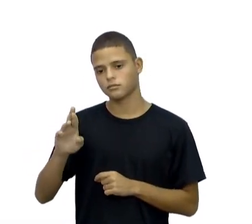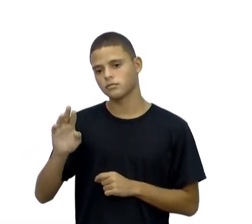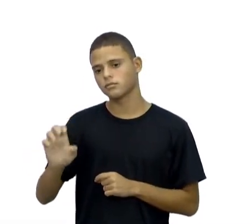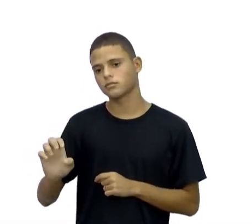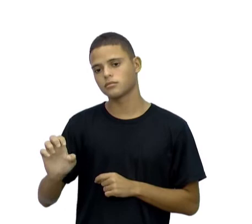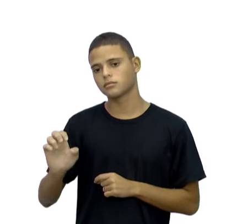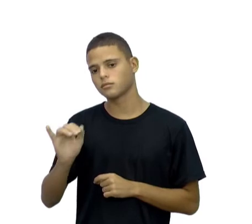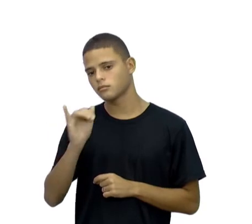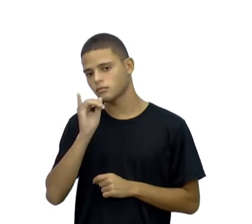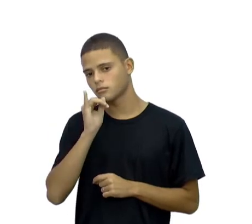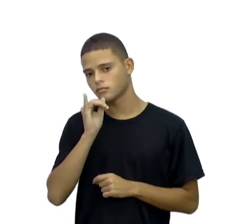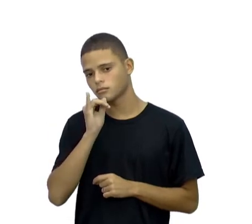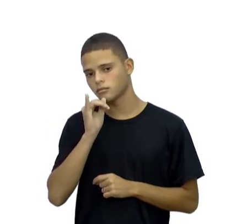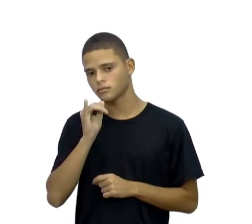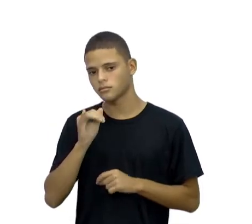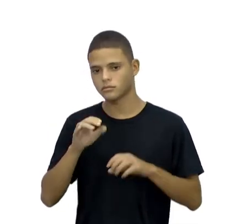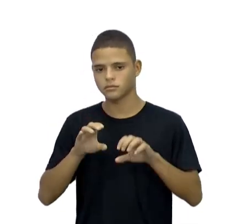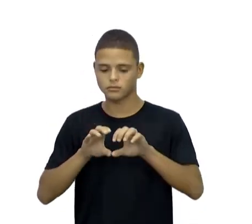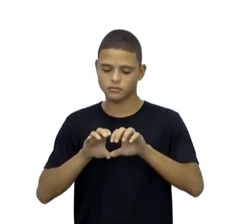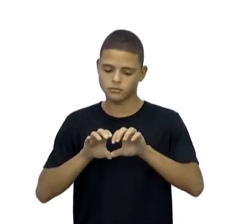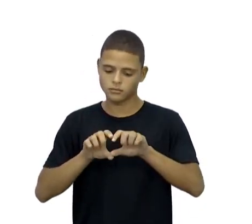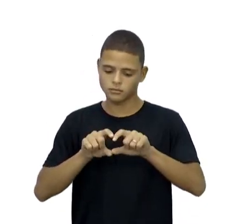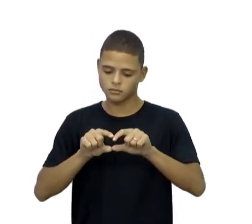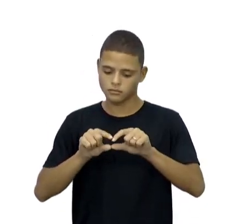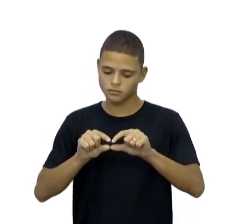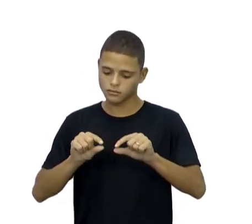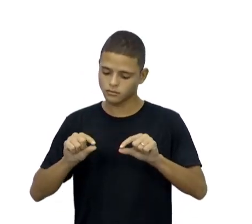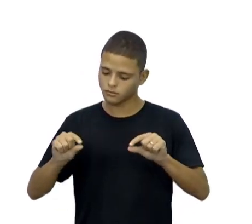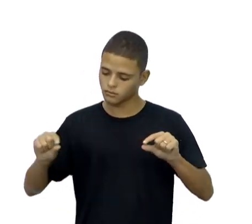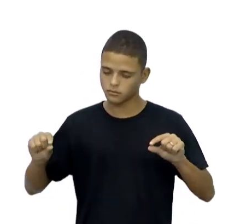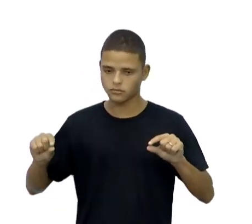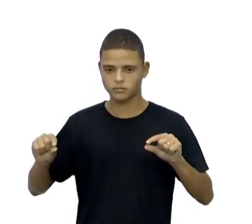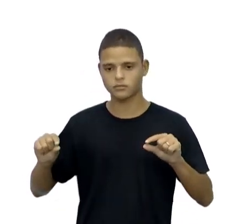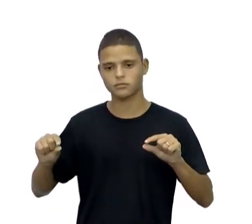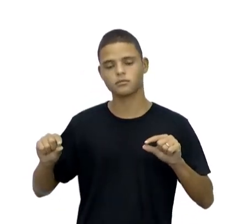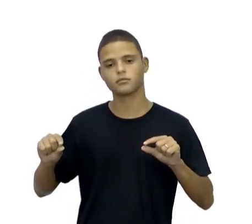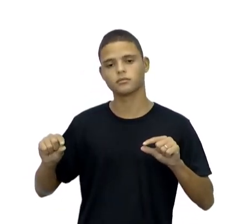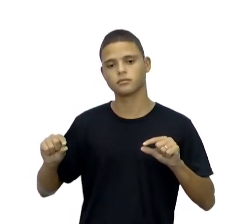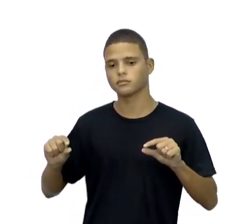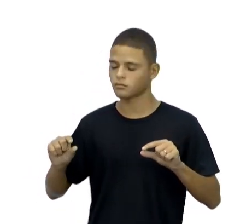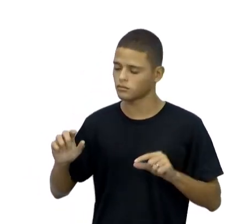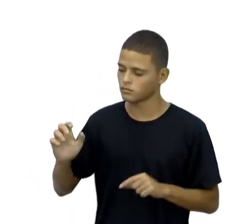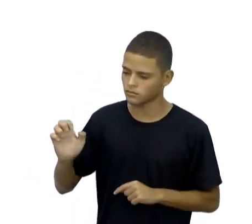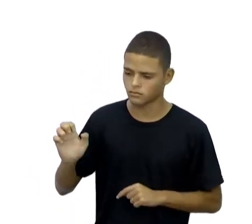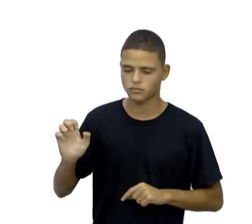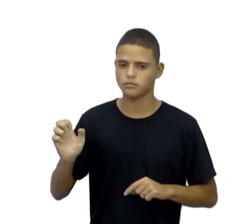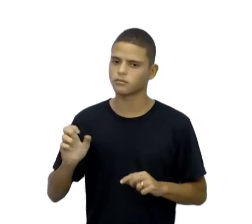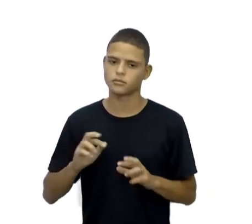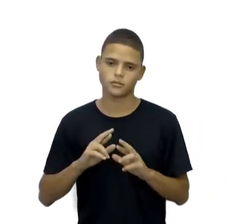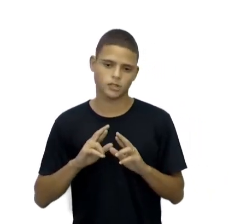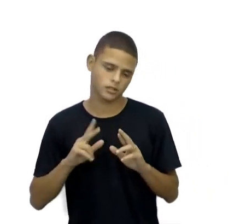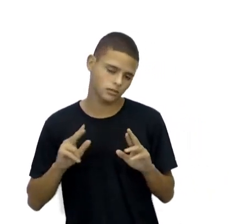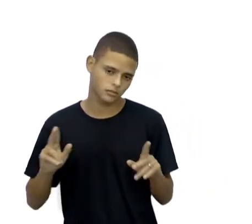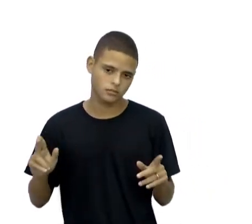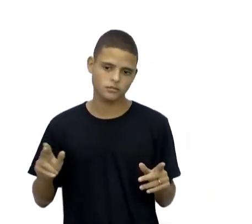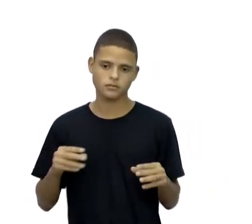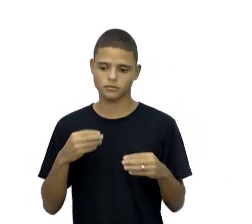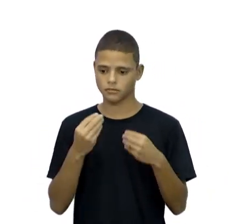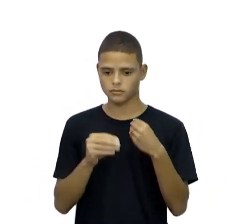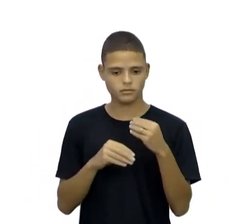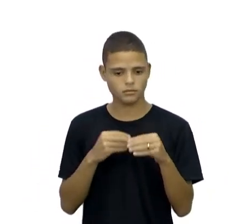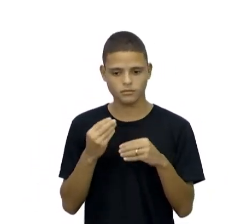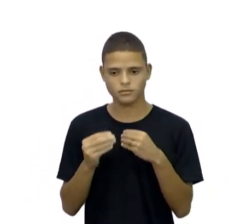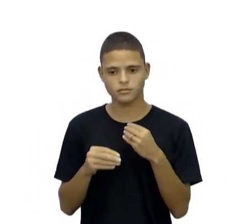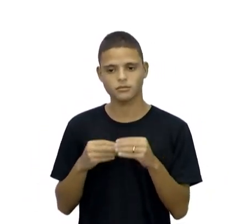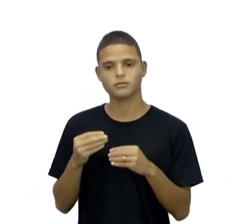supor que aqui tem um fio de cobre, tá cheio de elétron aqui dessa camada, viajando para lá e para cá, desorganizadamente, andando para